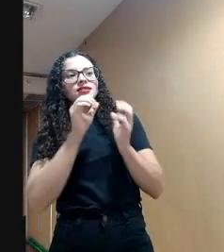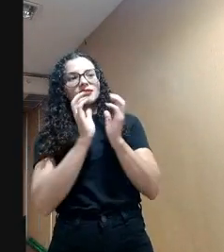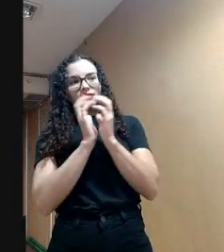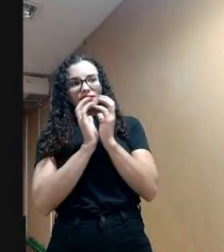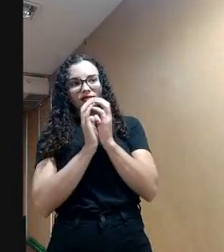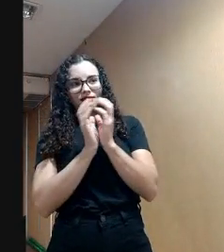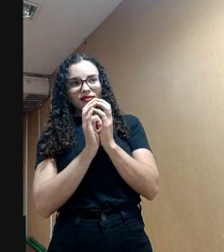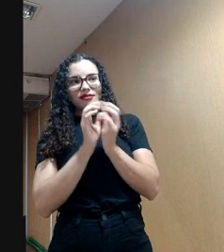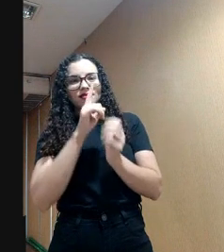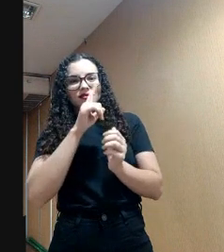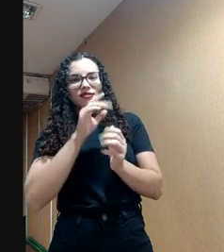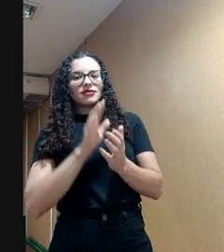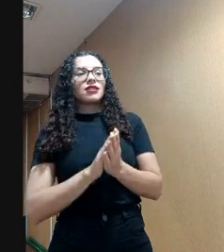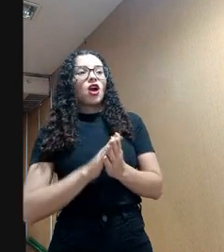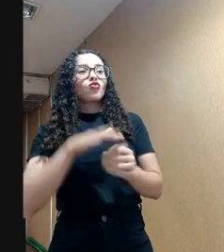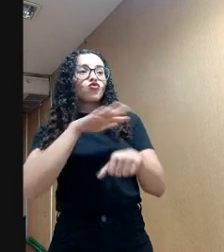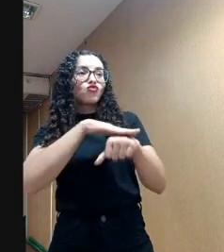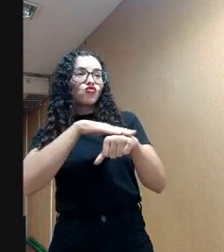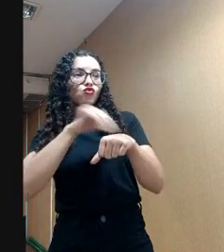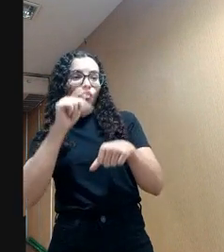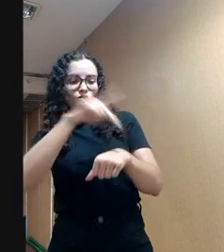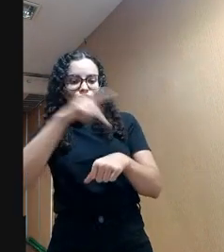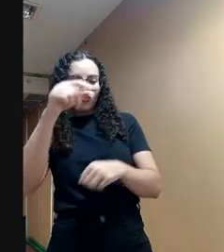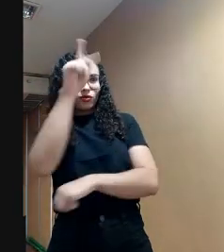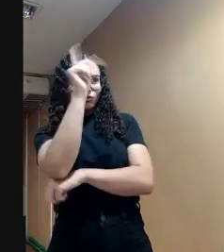Pesqueira, professor Valdemir Mariano.